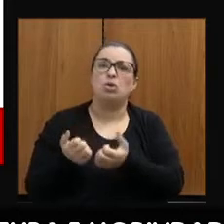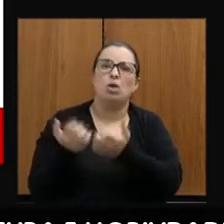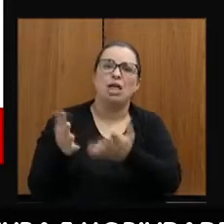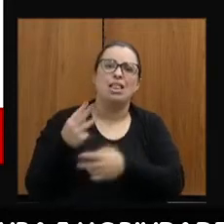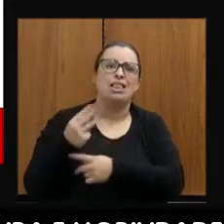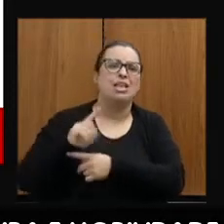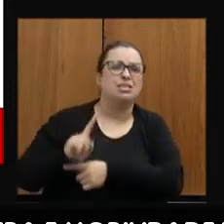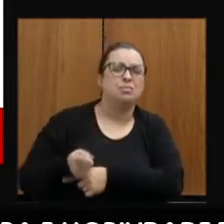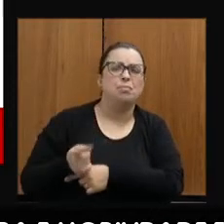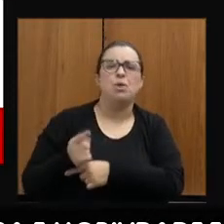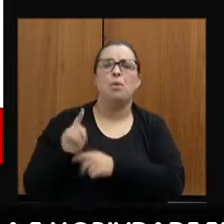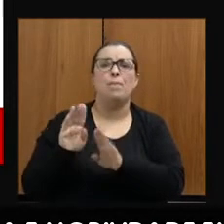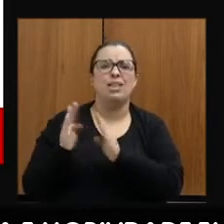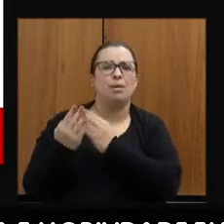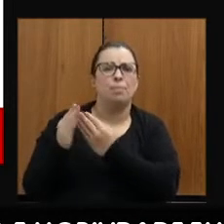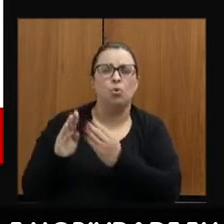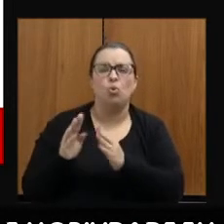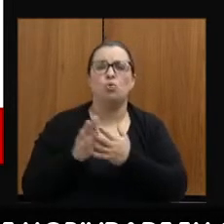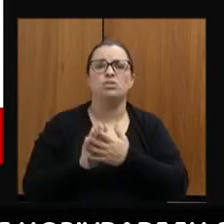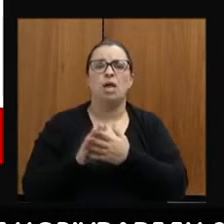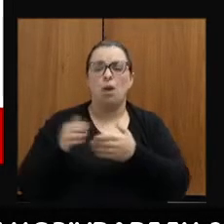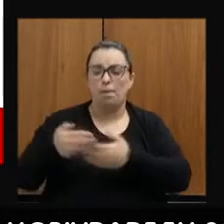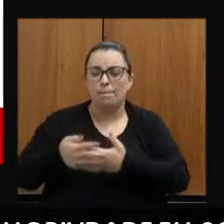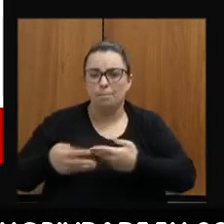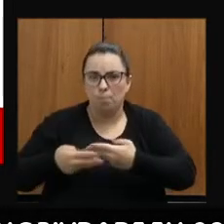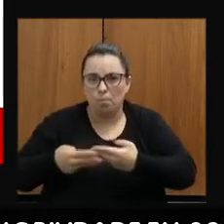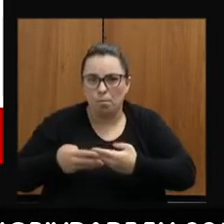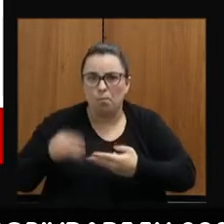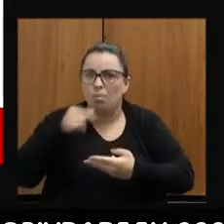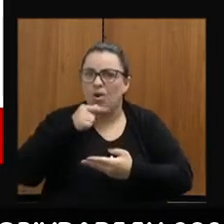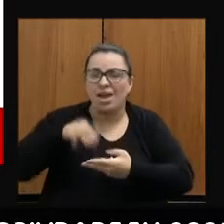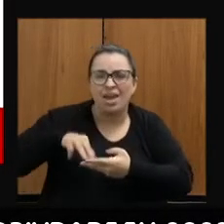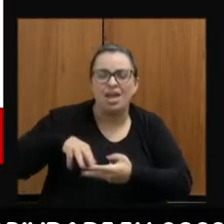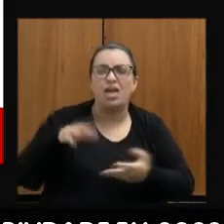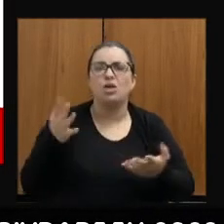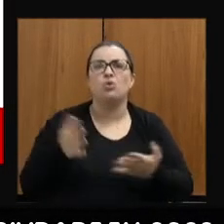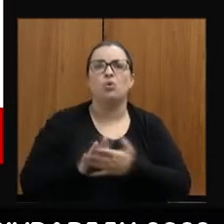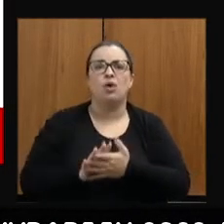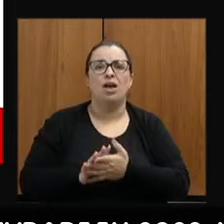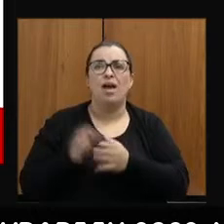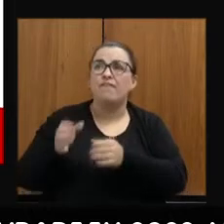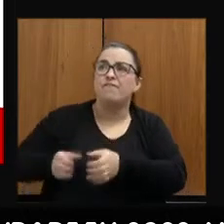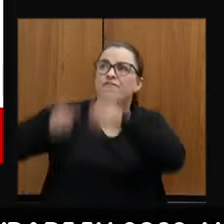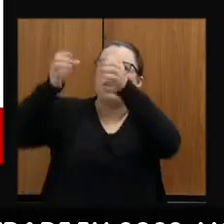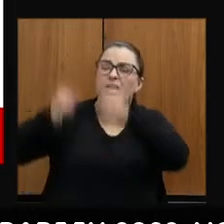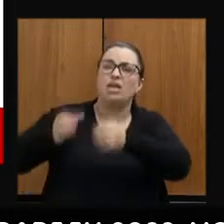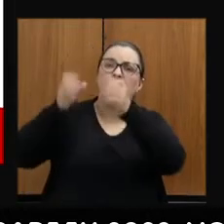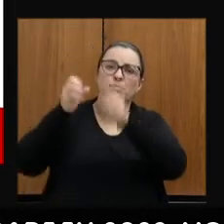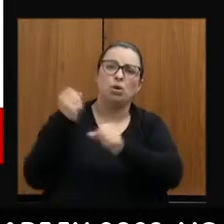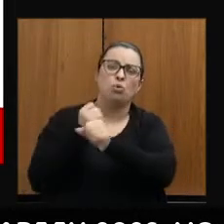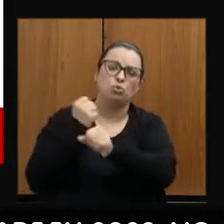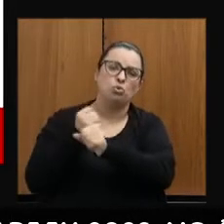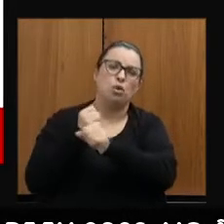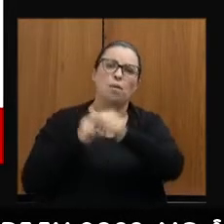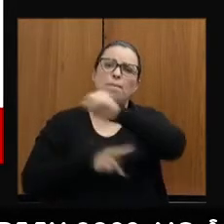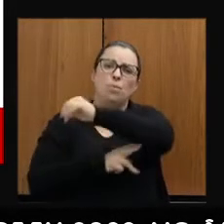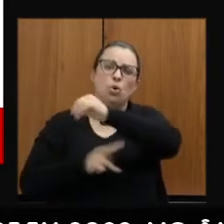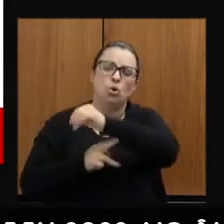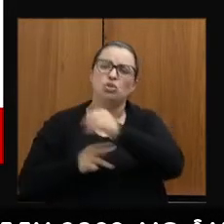1.300 m de bueiro 35 conjuntos de vigas para construção de Pontes e 270 municípios Mineiros